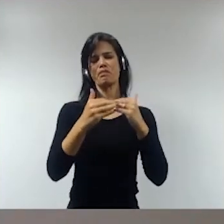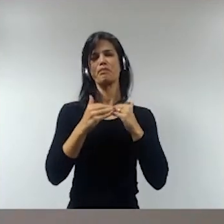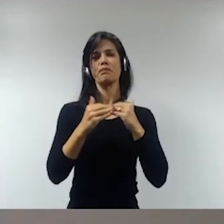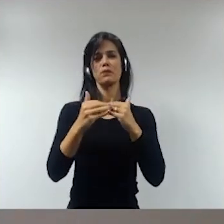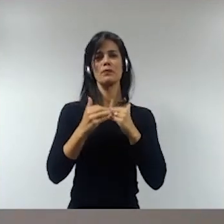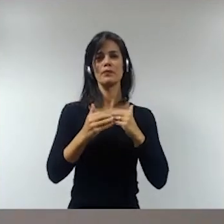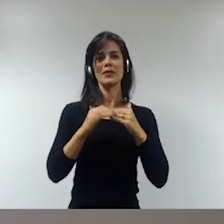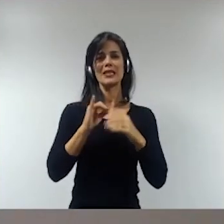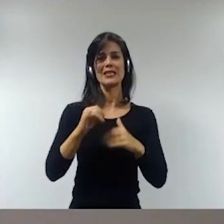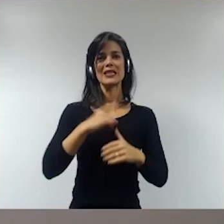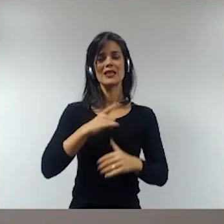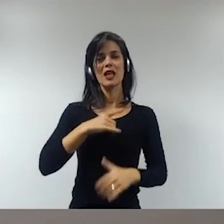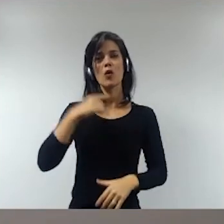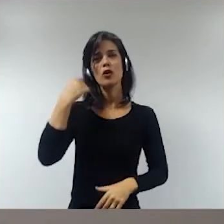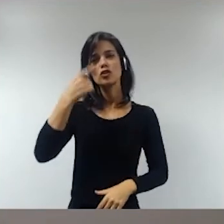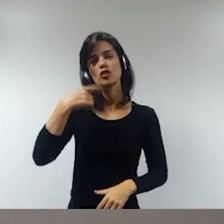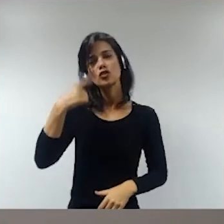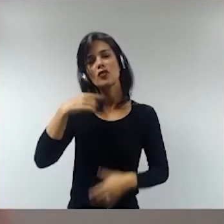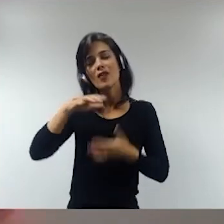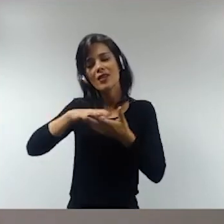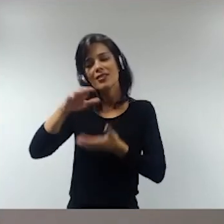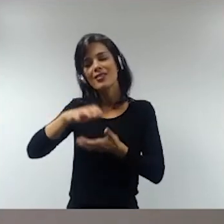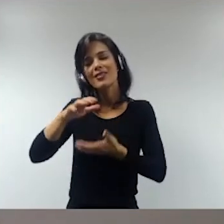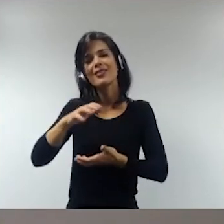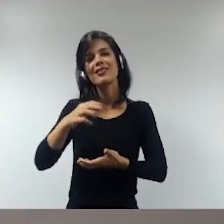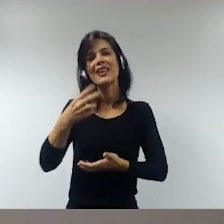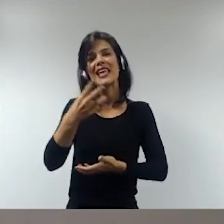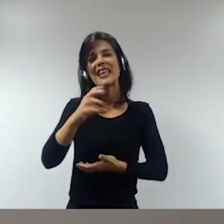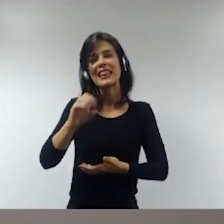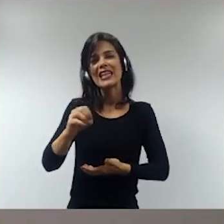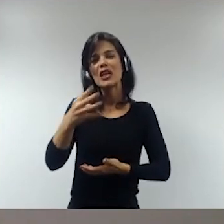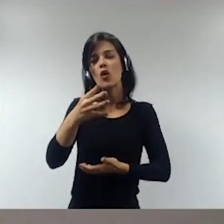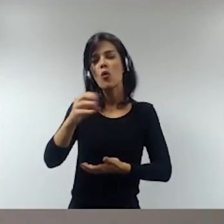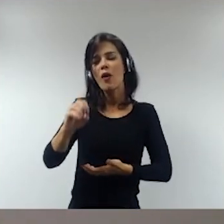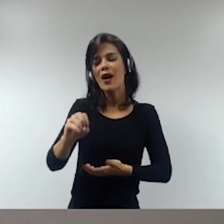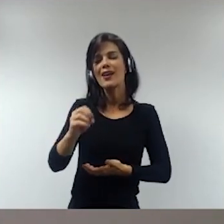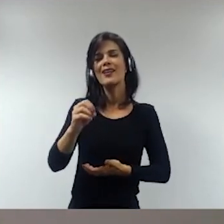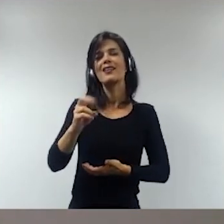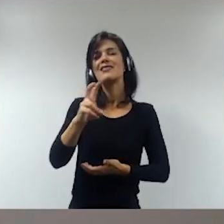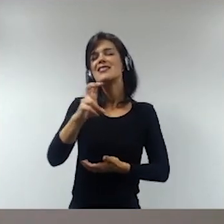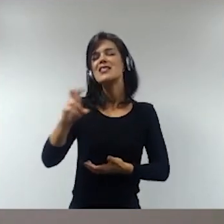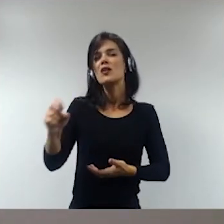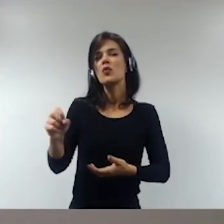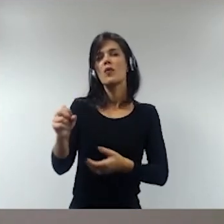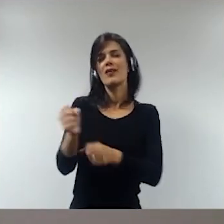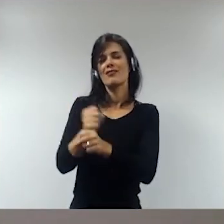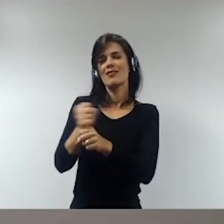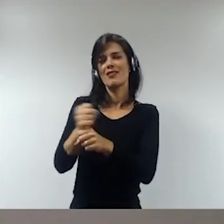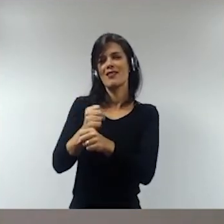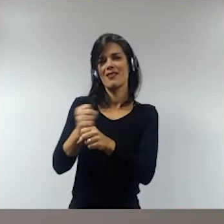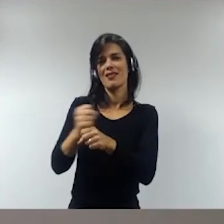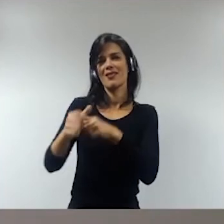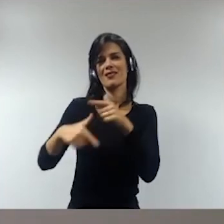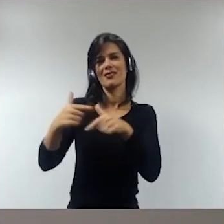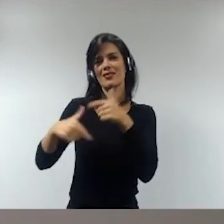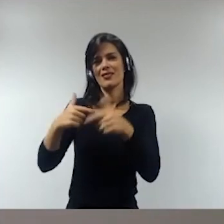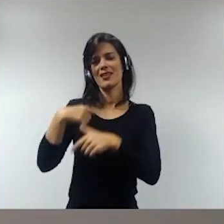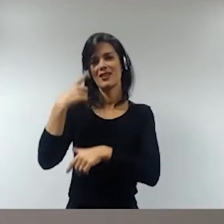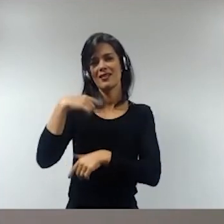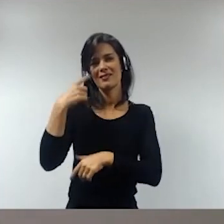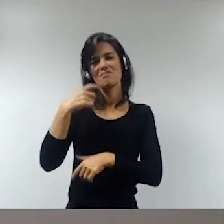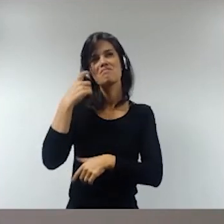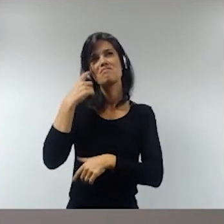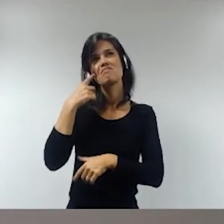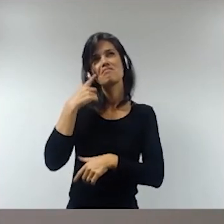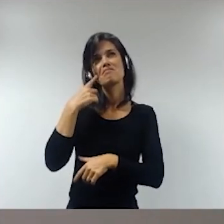tenho um advogado idoso que tem 30, 40, 50 anos de advocacia e ele me diz que está pensando em